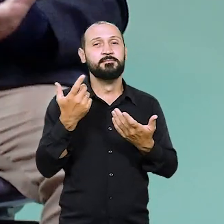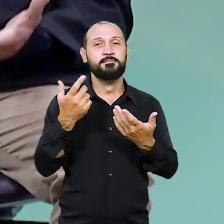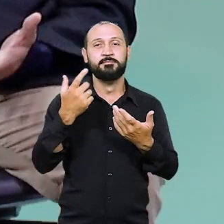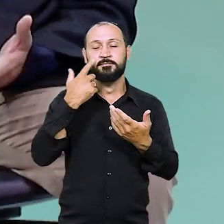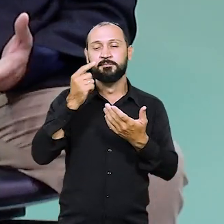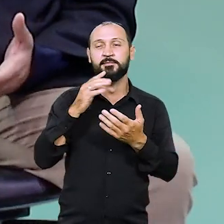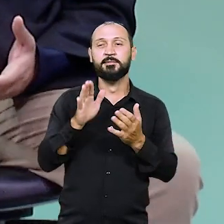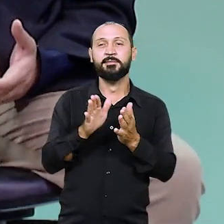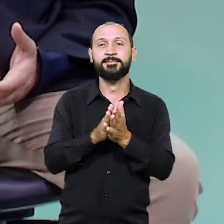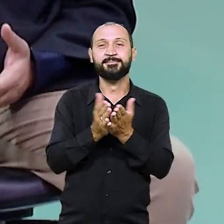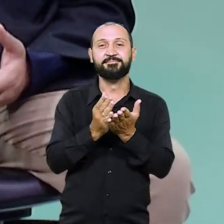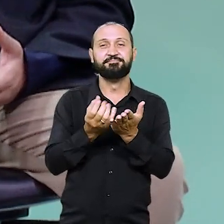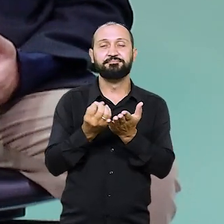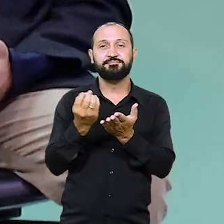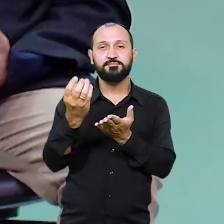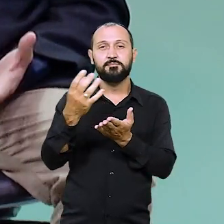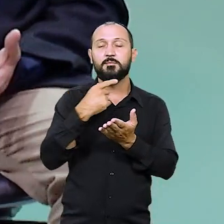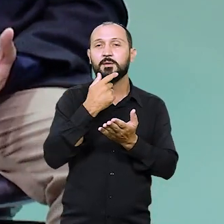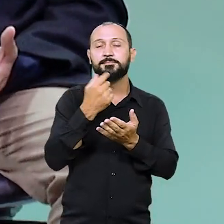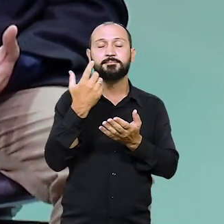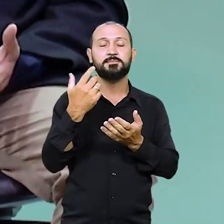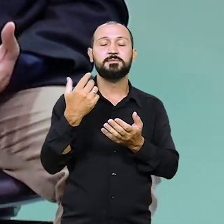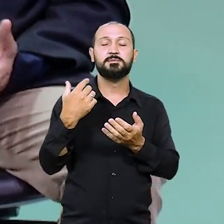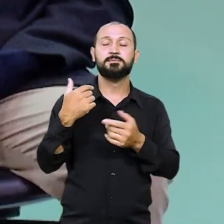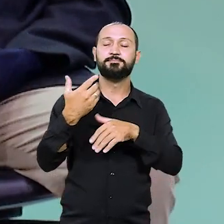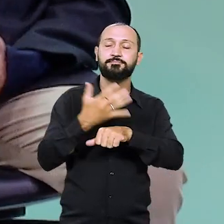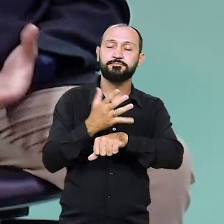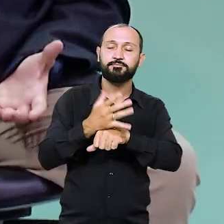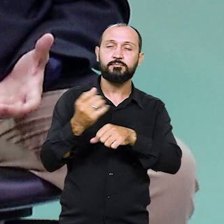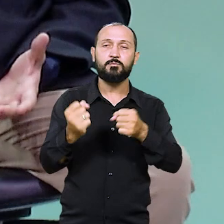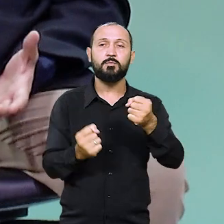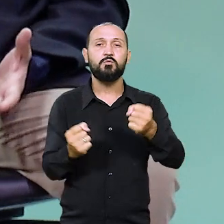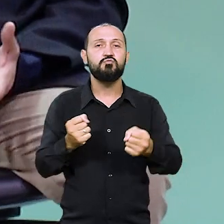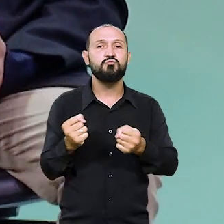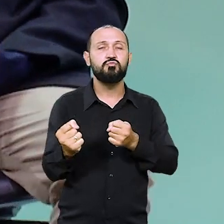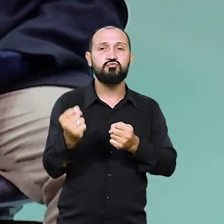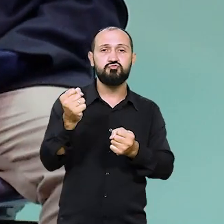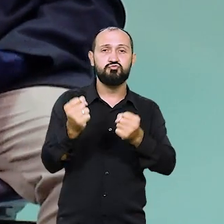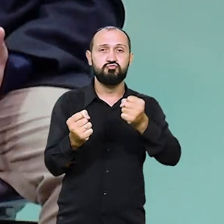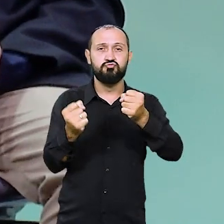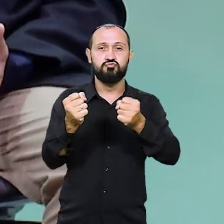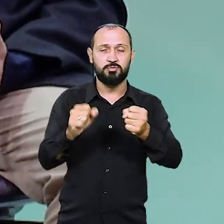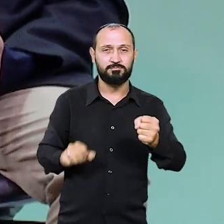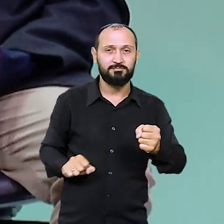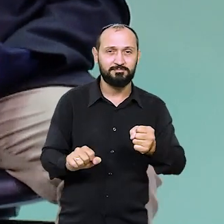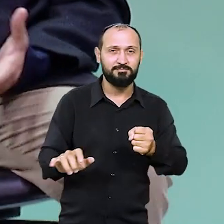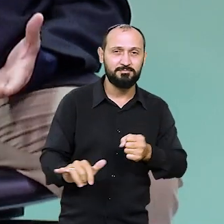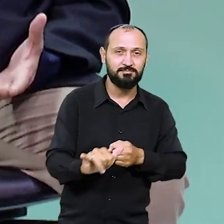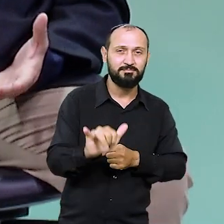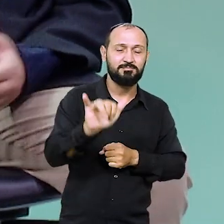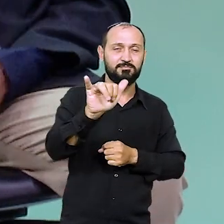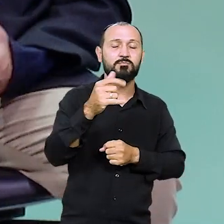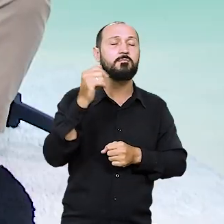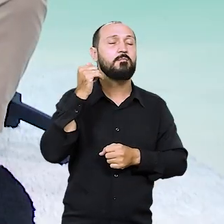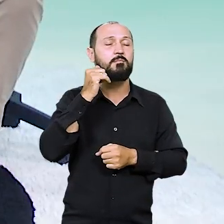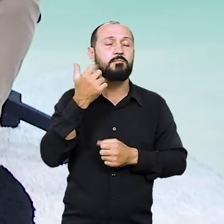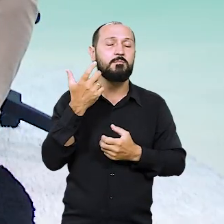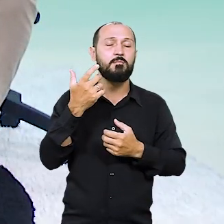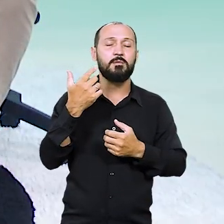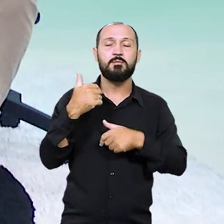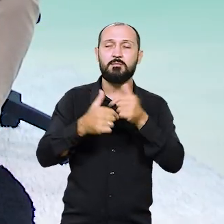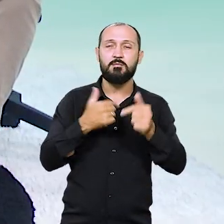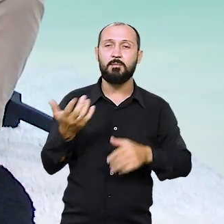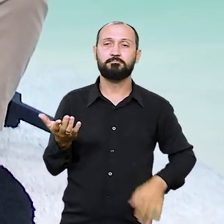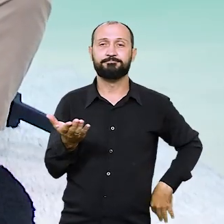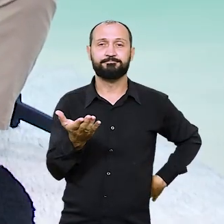e razoabilidade. Então, outro exemplo também da apreensão do passaporte seria o piloto de avião ou uma aeromoça,